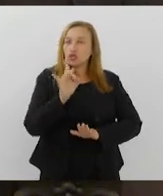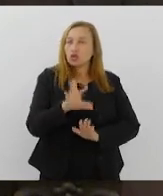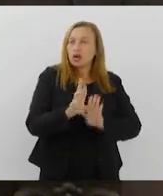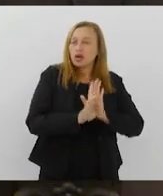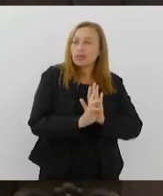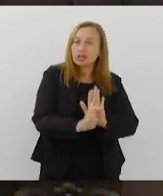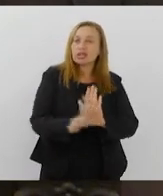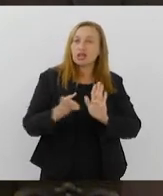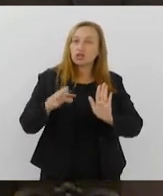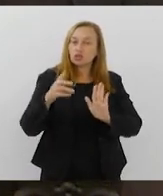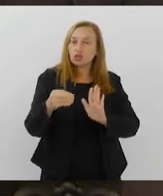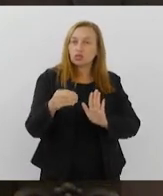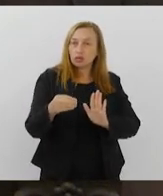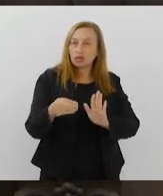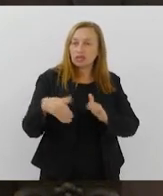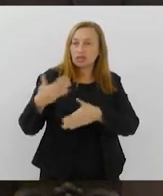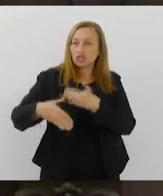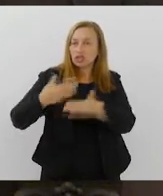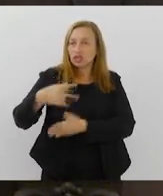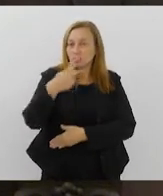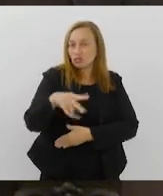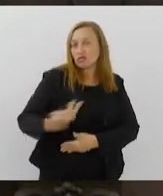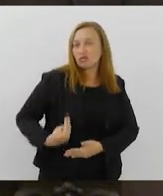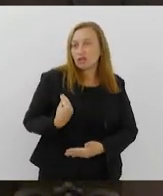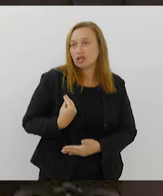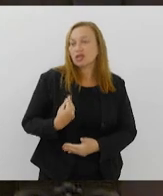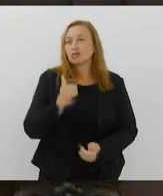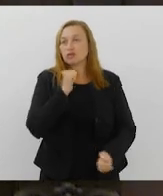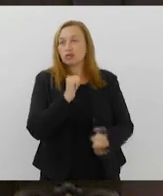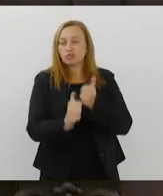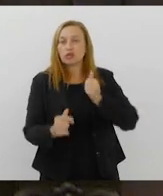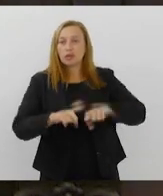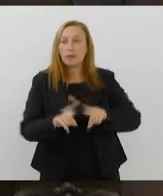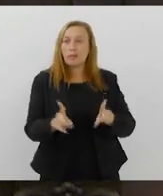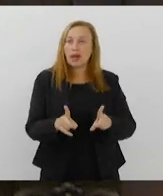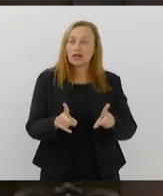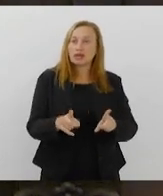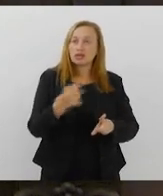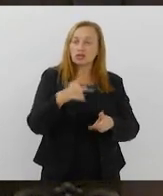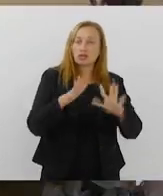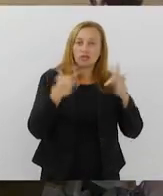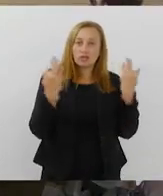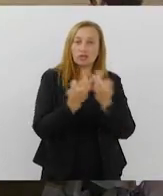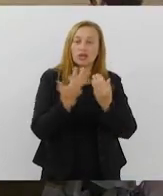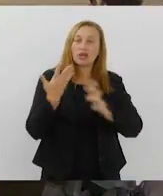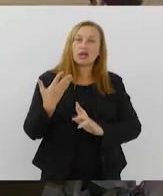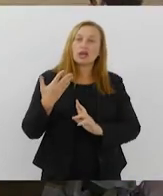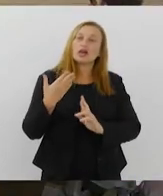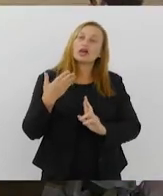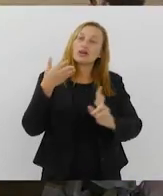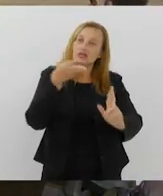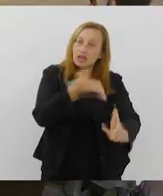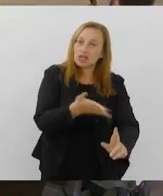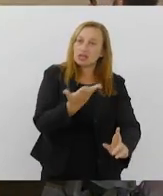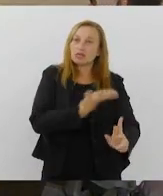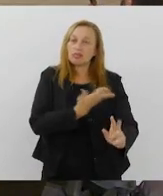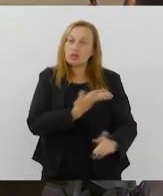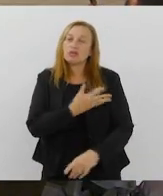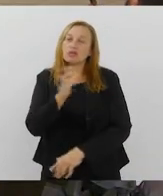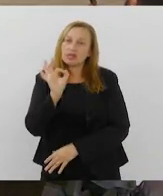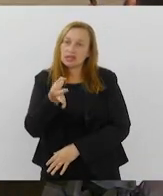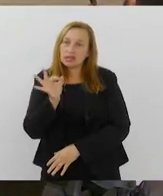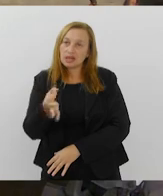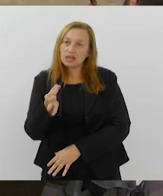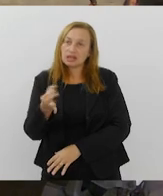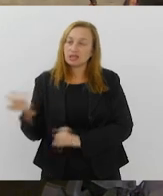que você representa para o esporte, mas carregando o nome da sua família e, sobretudo, a figura de um amigo fraterno que eu tenho certeza que estaria aqui